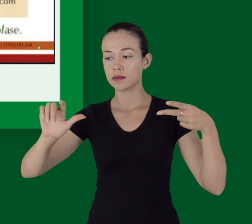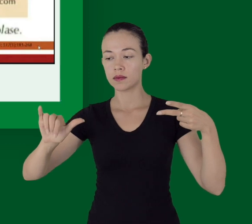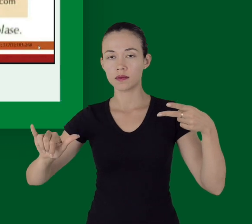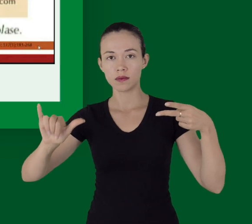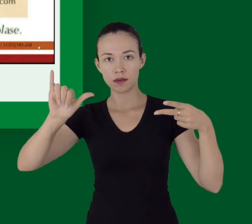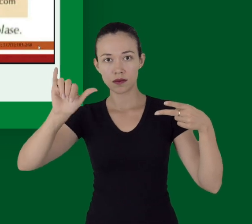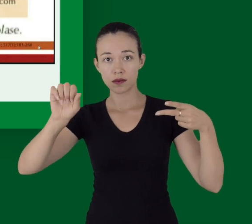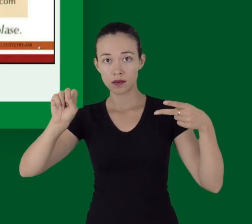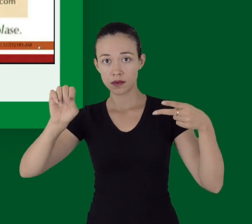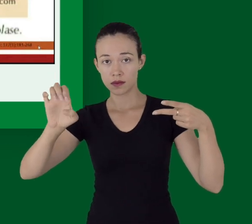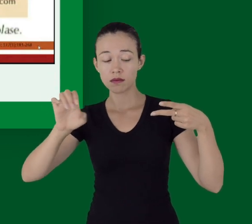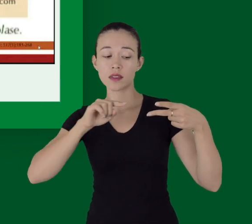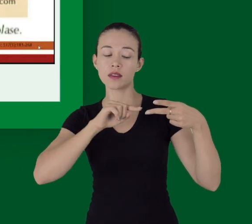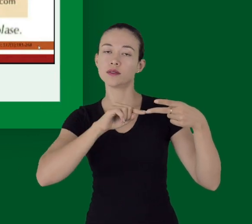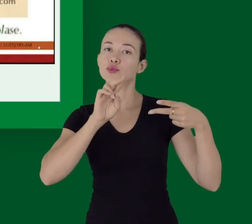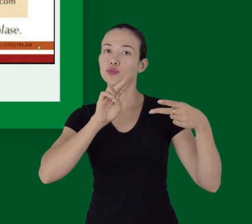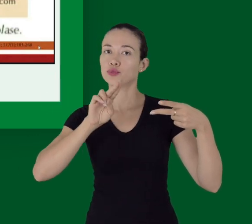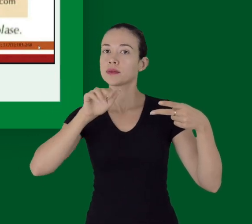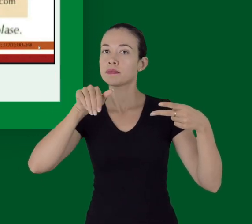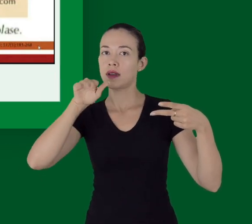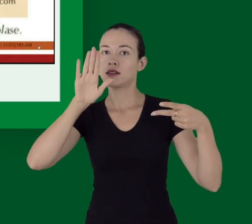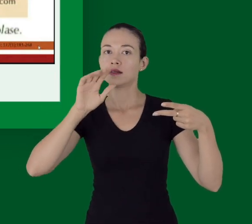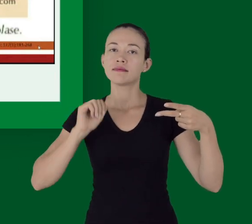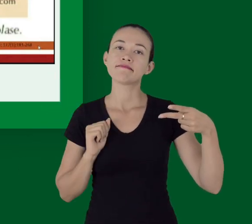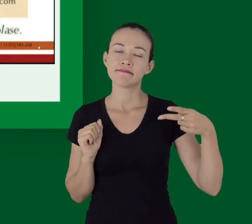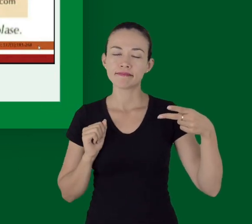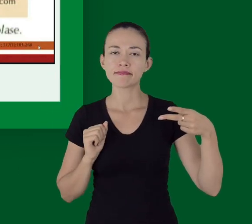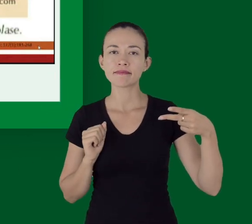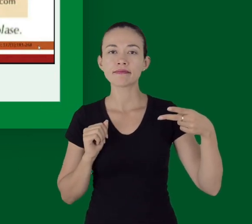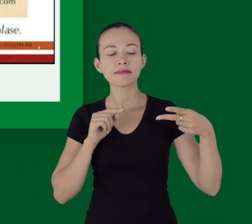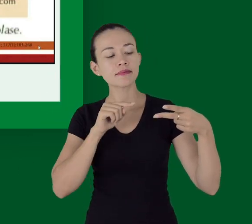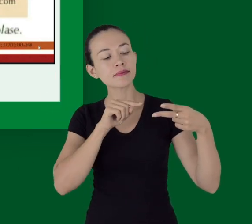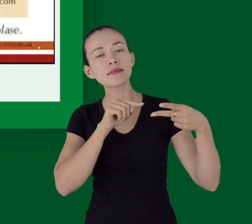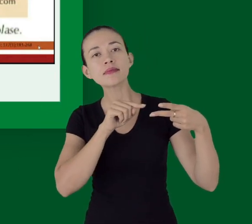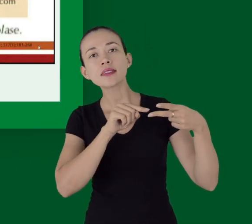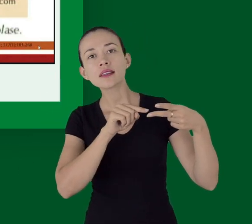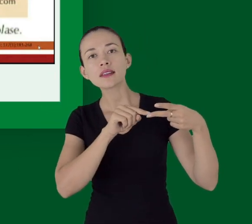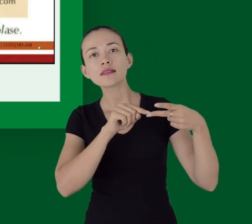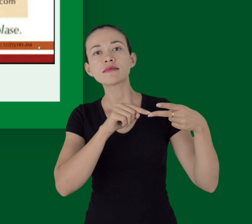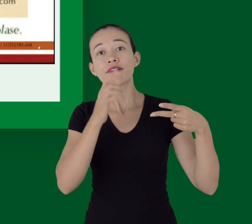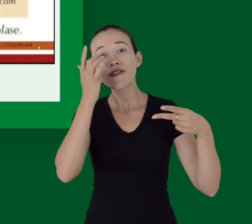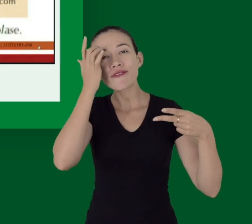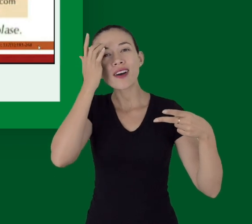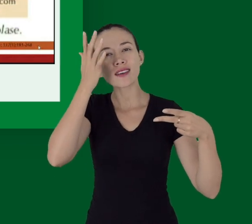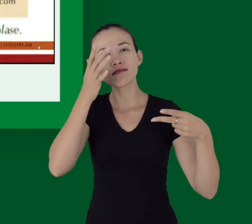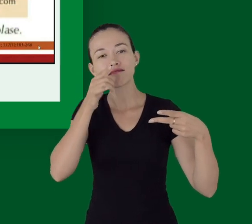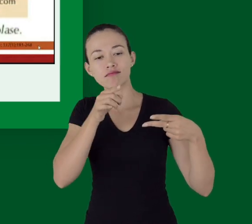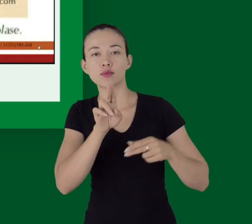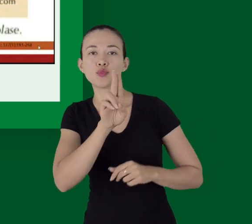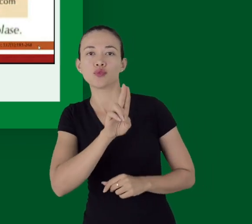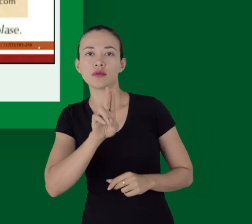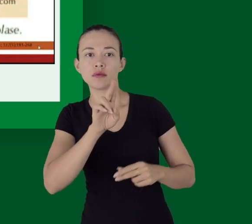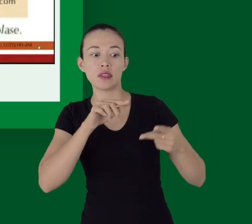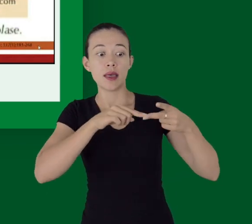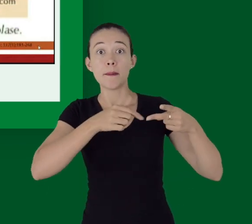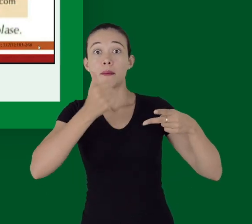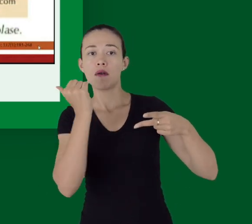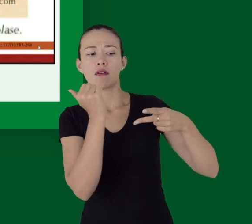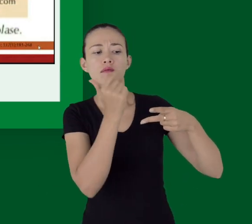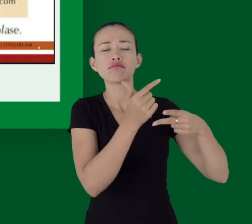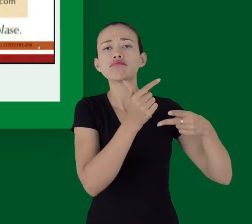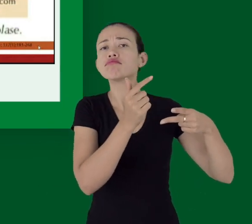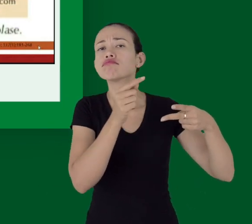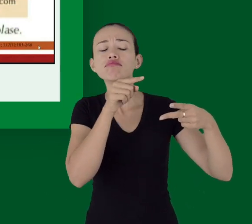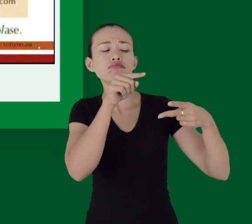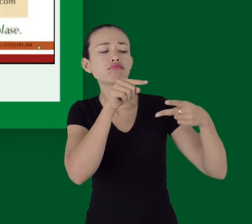Metalise, que tem mais fácil usar. Não é porque é melhor. A alteplase, o Actilise e o